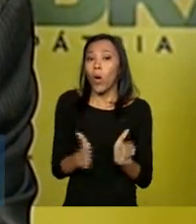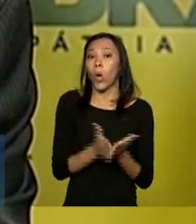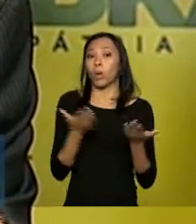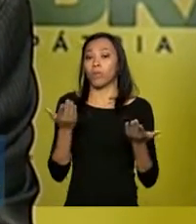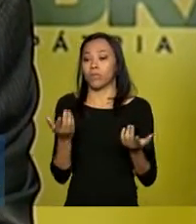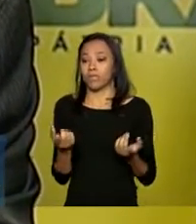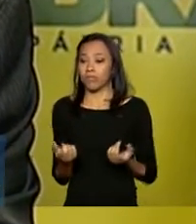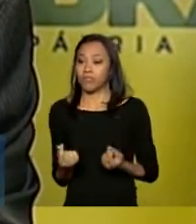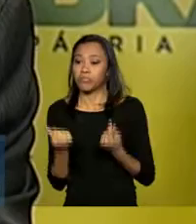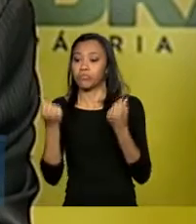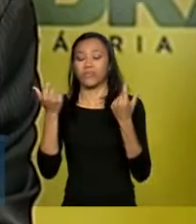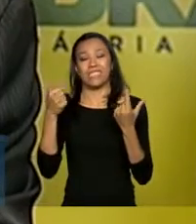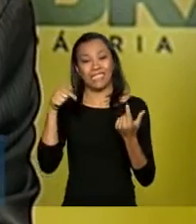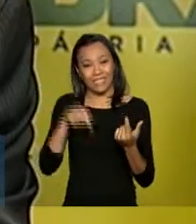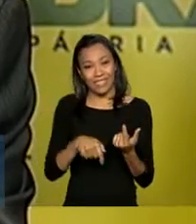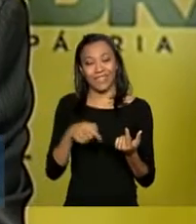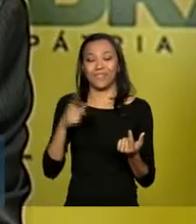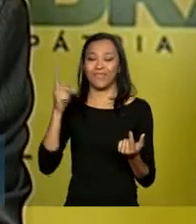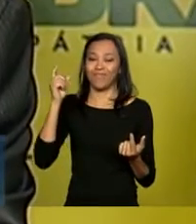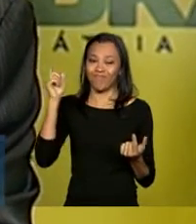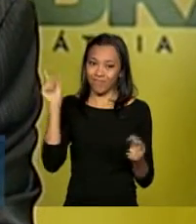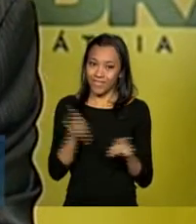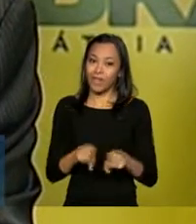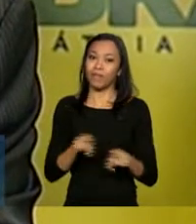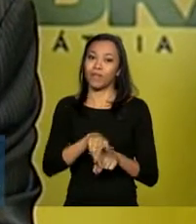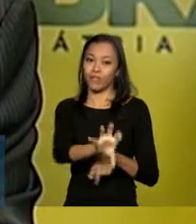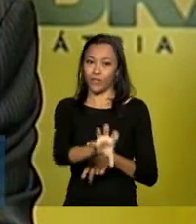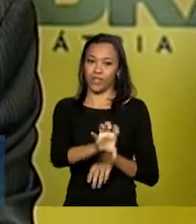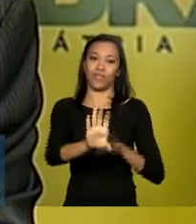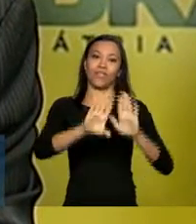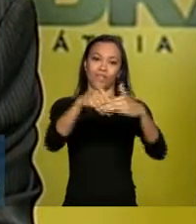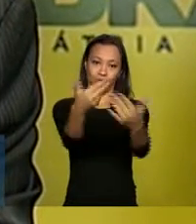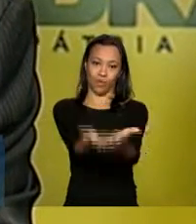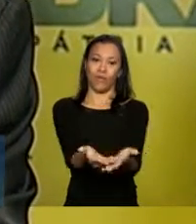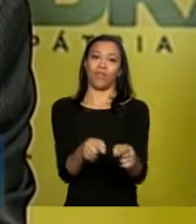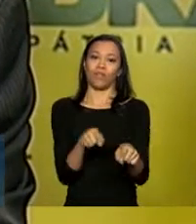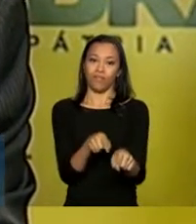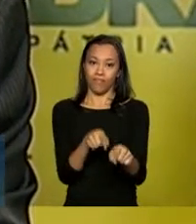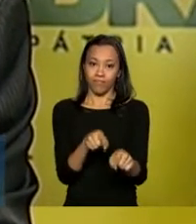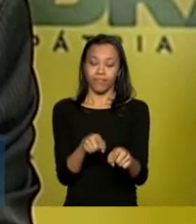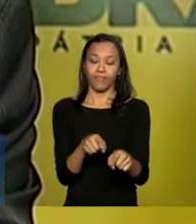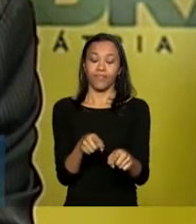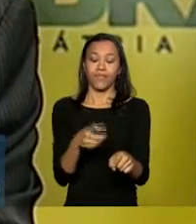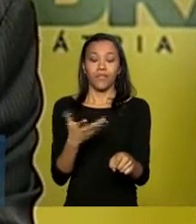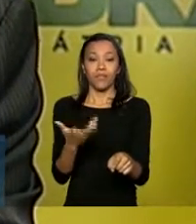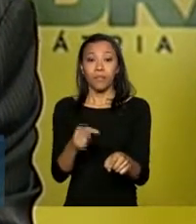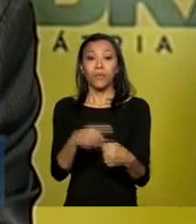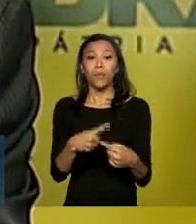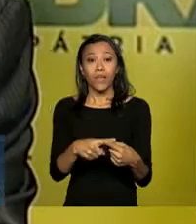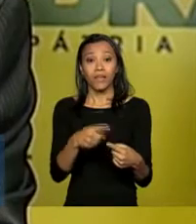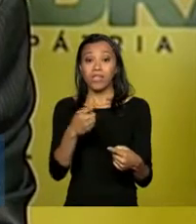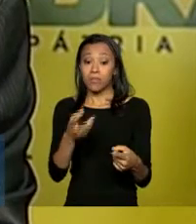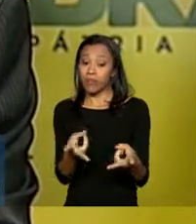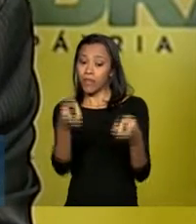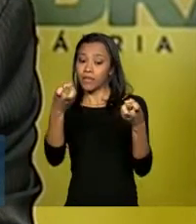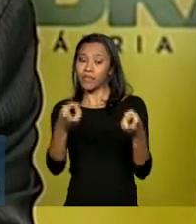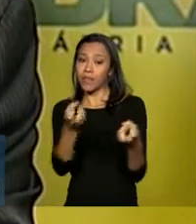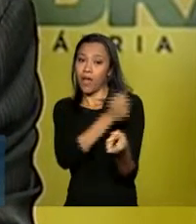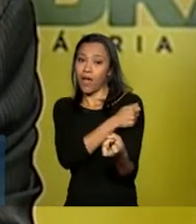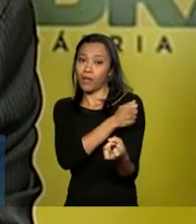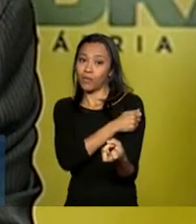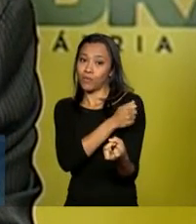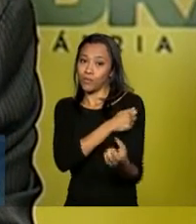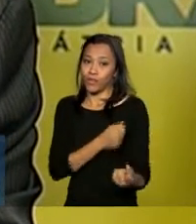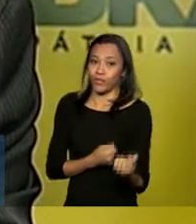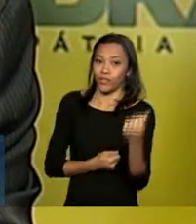nada nele que seja de dentro da escola, só que invade o estabelecimento escolar, determina diferenças, cria e